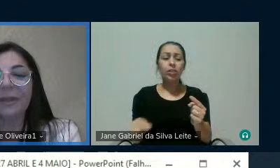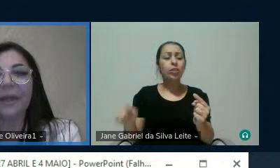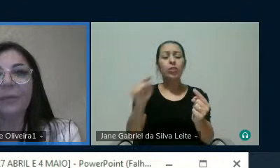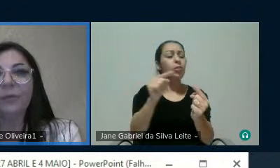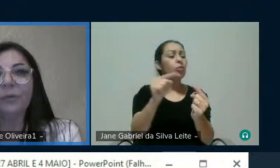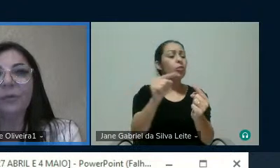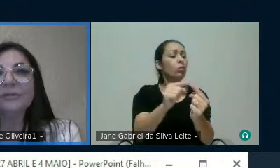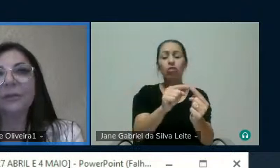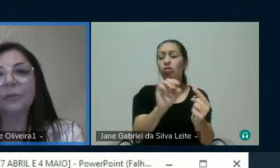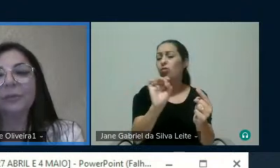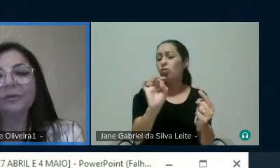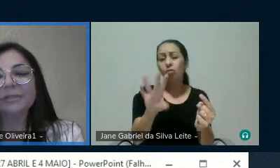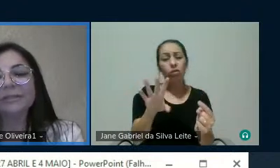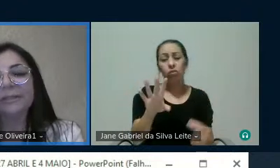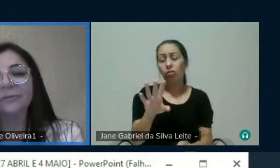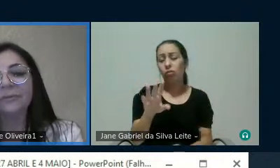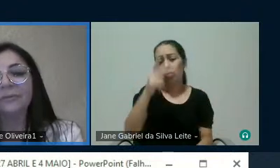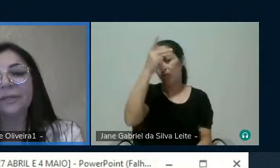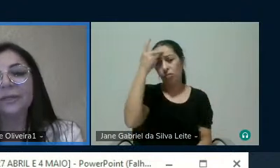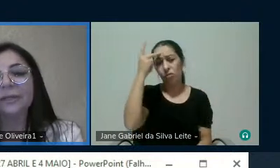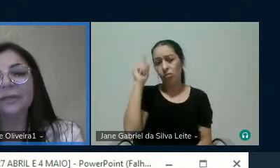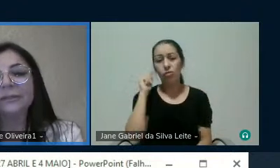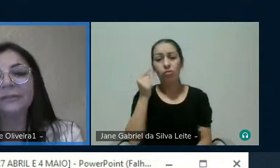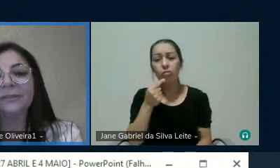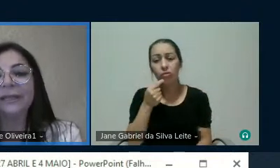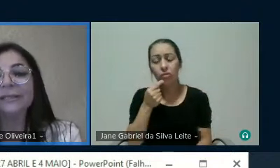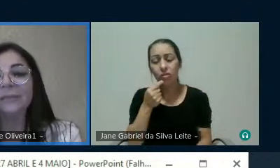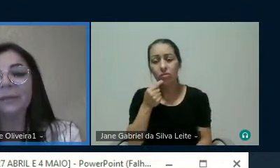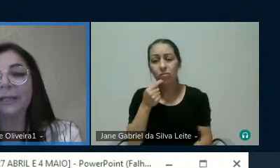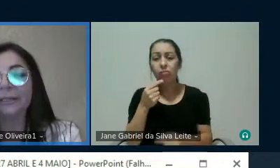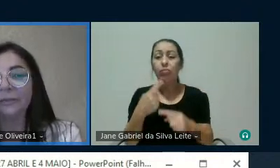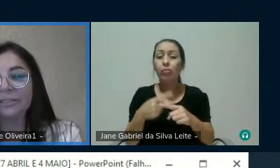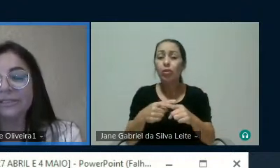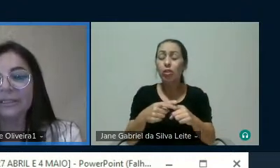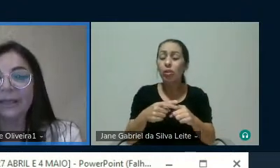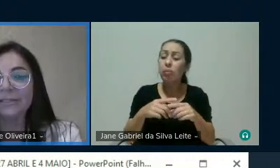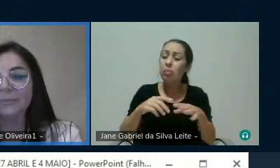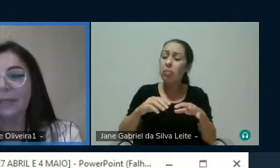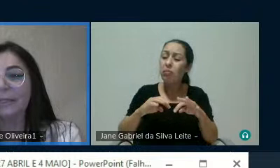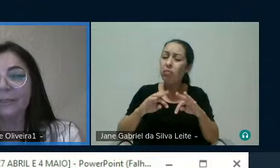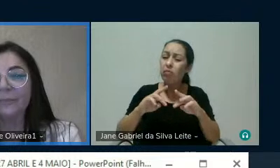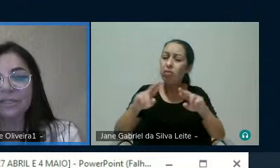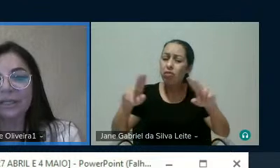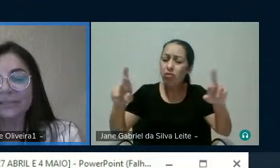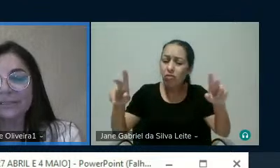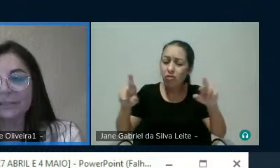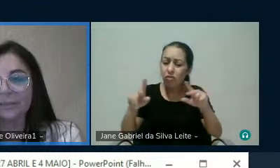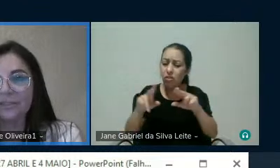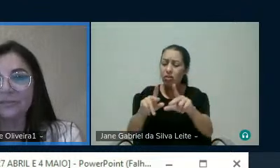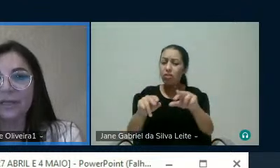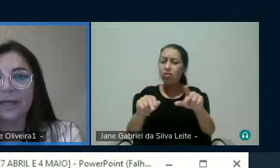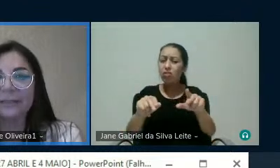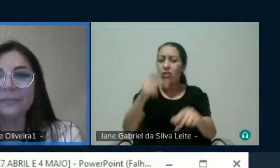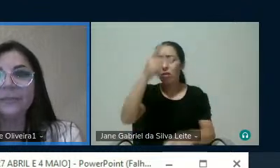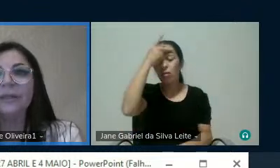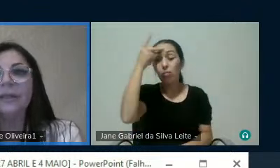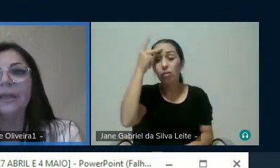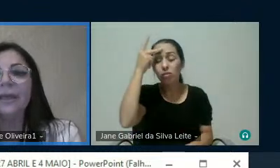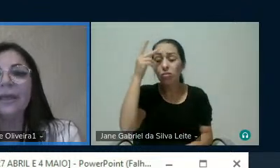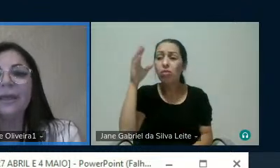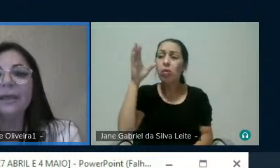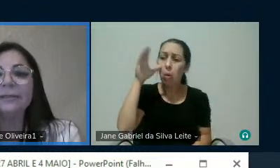né? Públicos que estão tendo interesse pela língua de sinais, pela Libras, já que ela está sendo mais